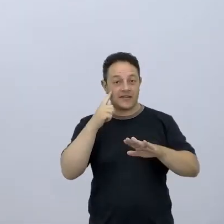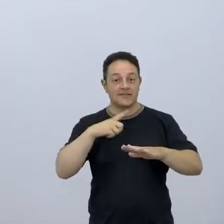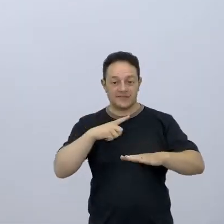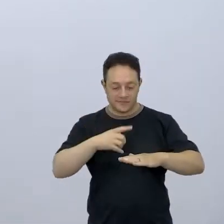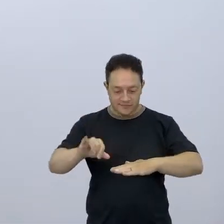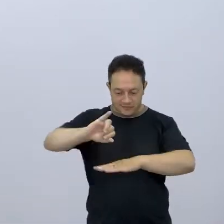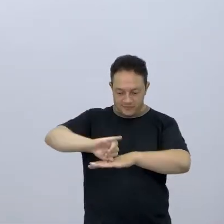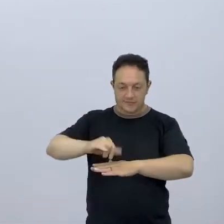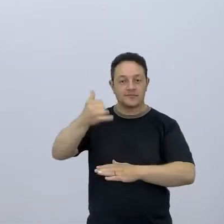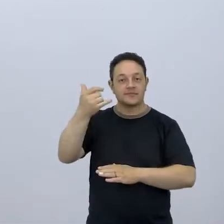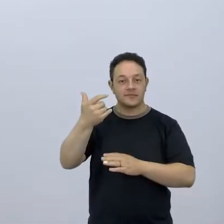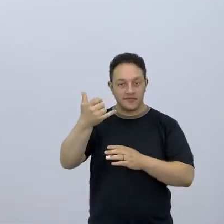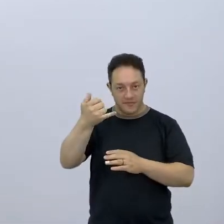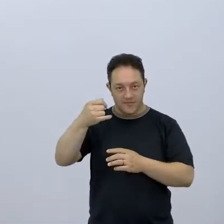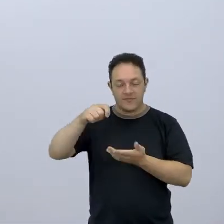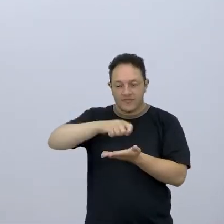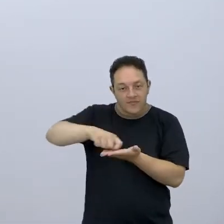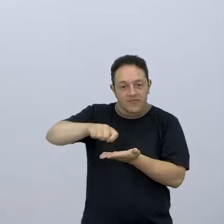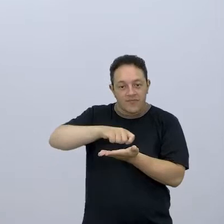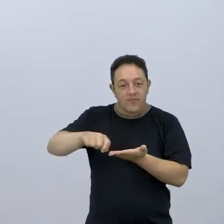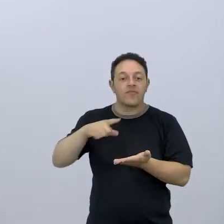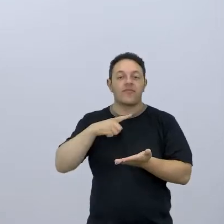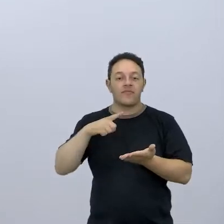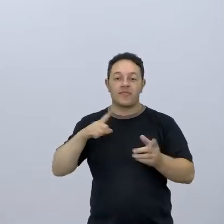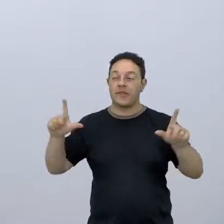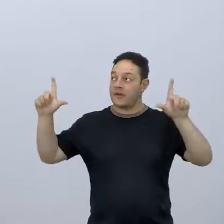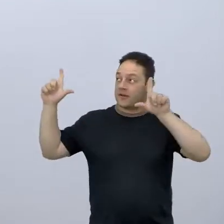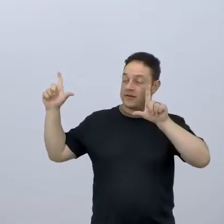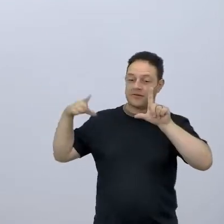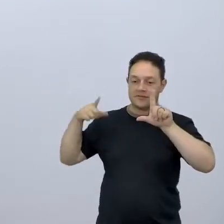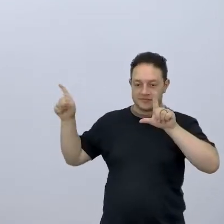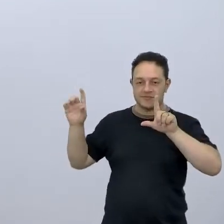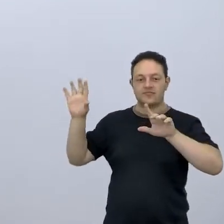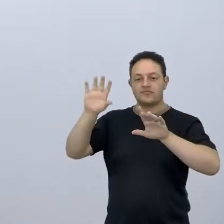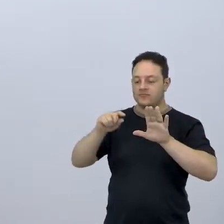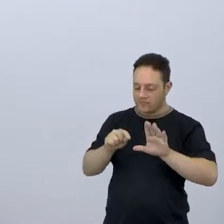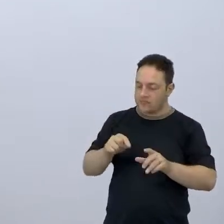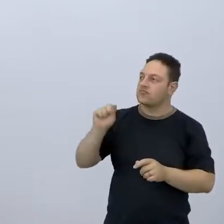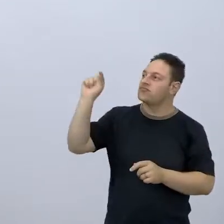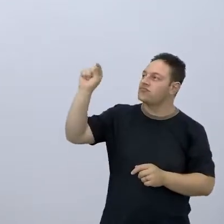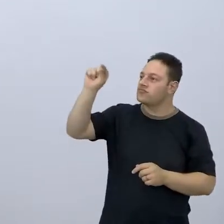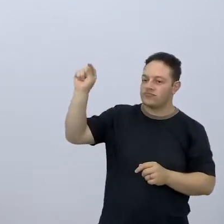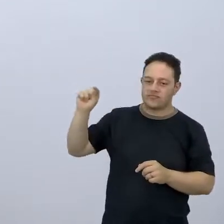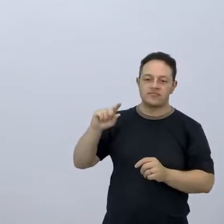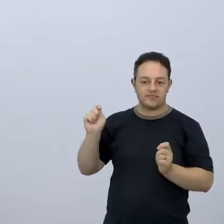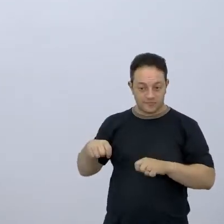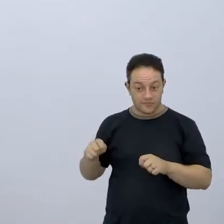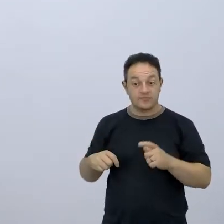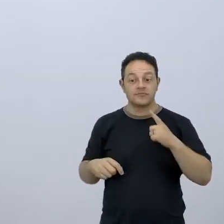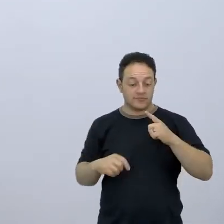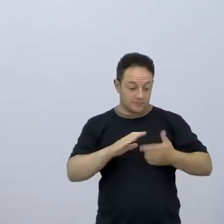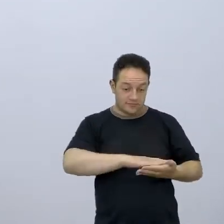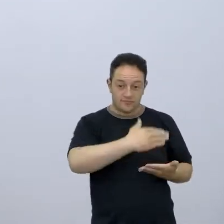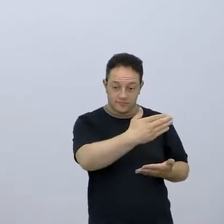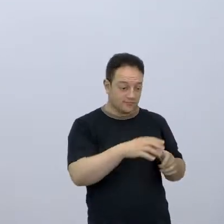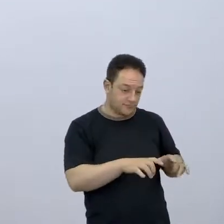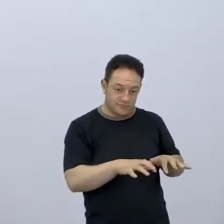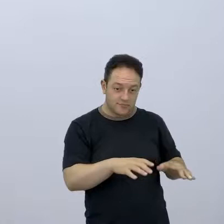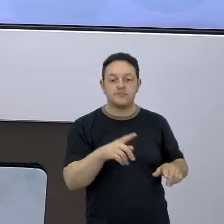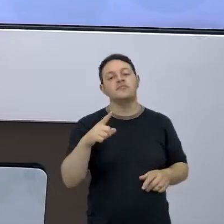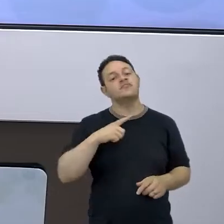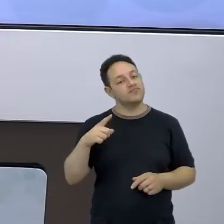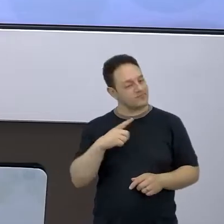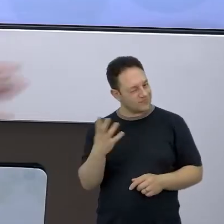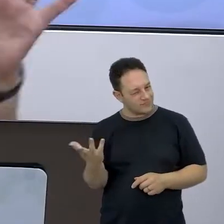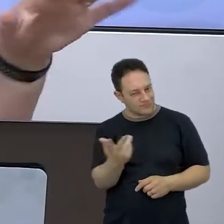eu tenho a caneta para escrever. Na lousa digital tem o trackball, tem o notebook que a gente vai mexer com a programação. É o